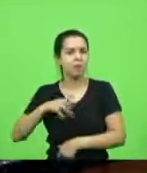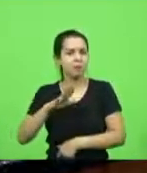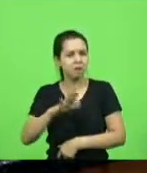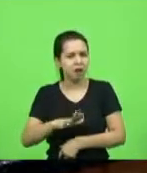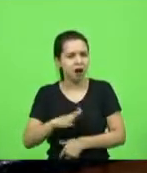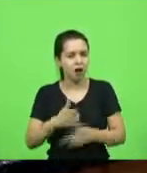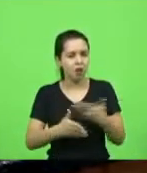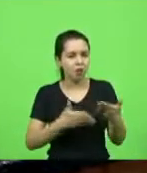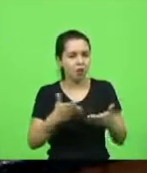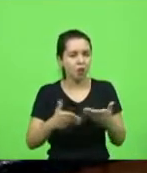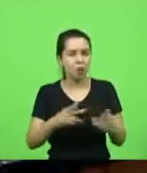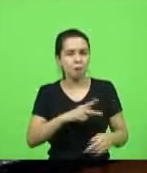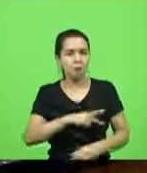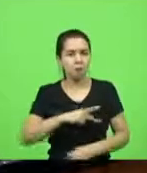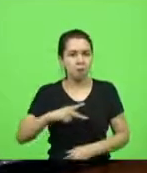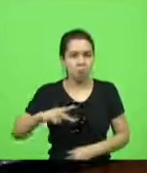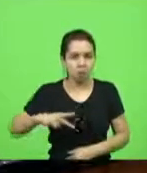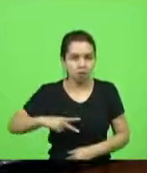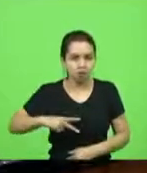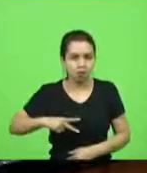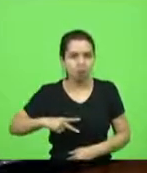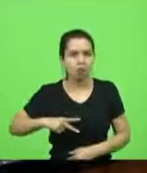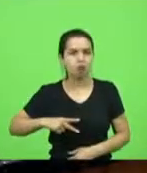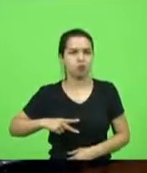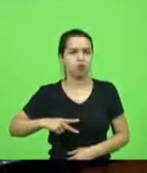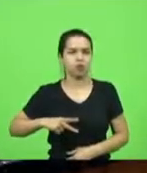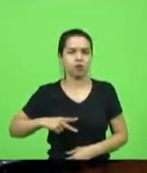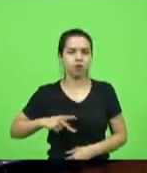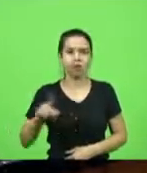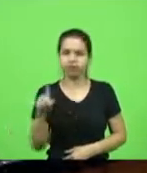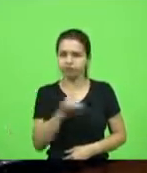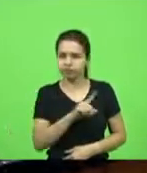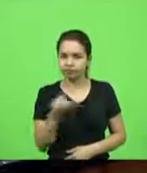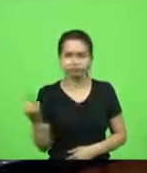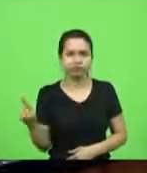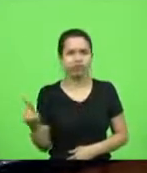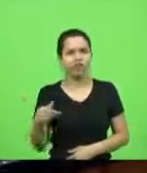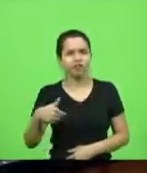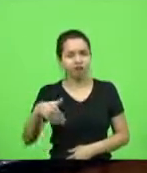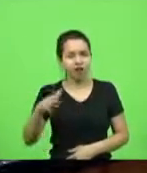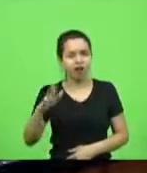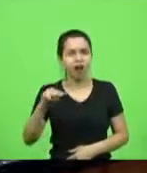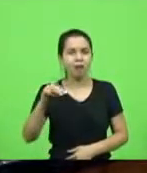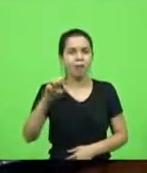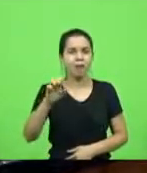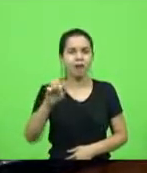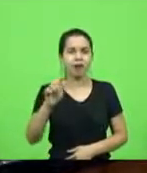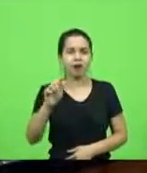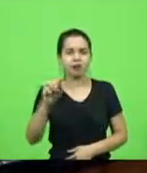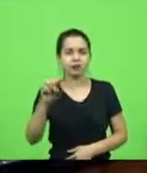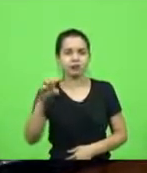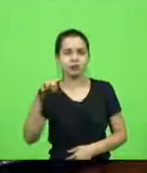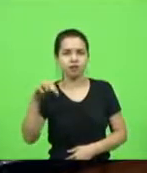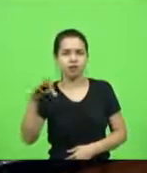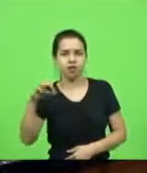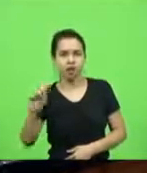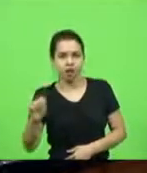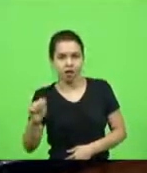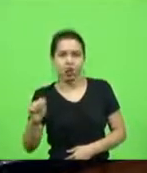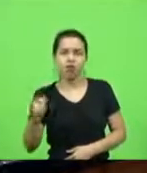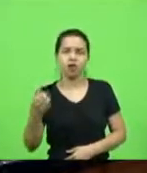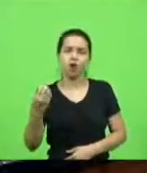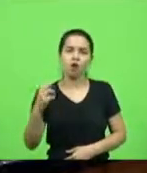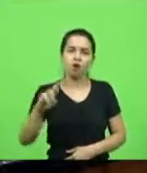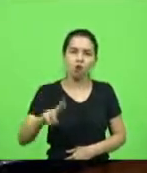prestando o serviço aí de públicos né vai jogar na mega-sena vai traficar droga depois a polícia de matem que a gente